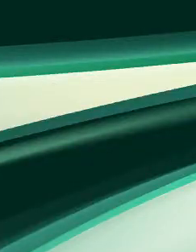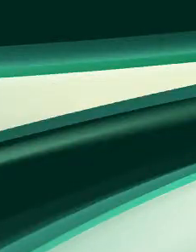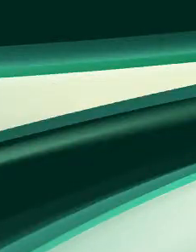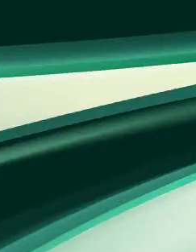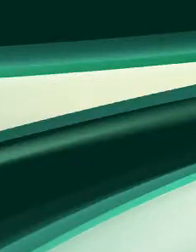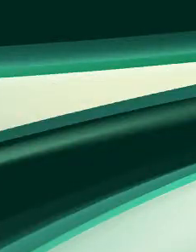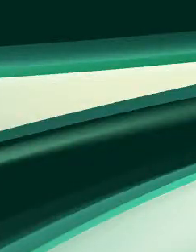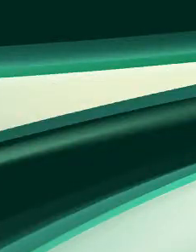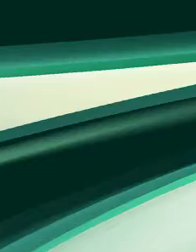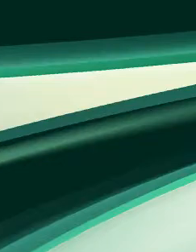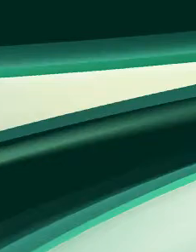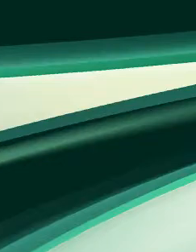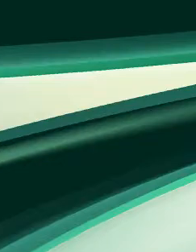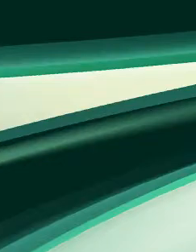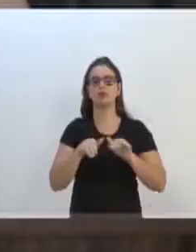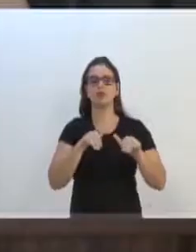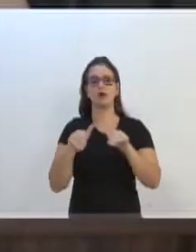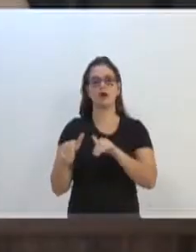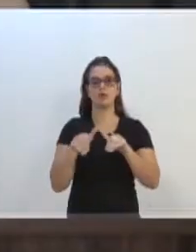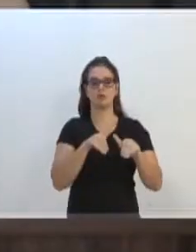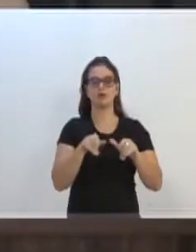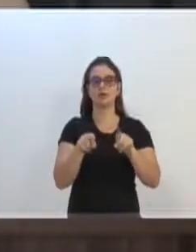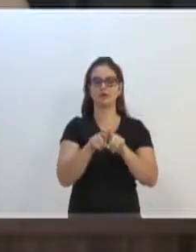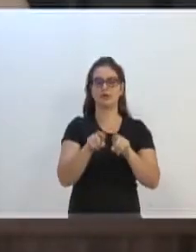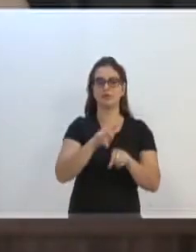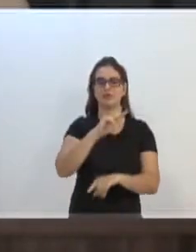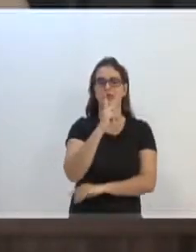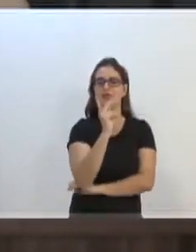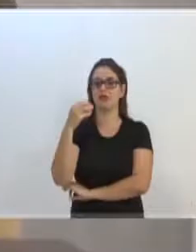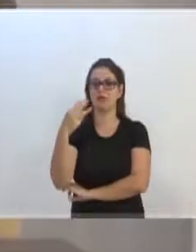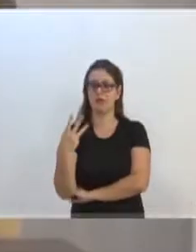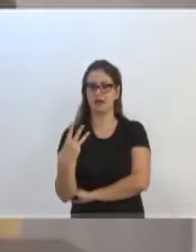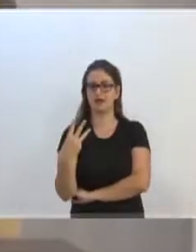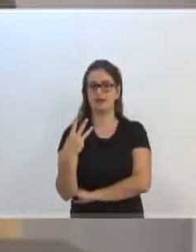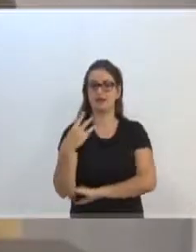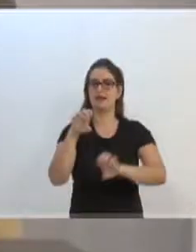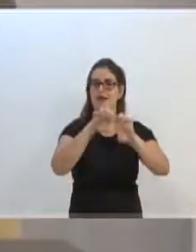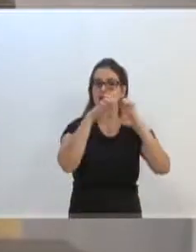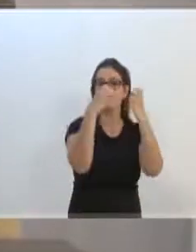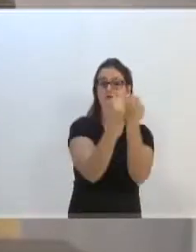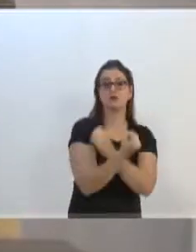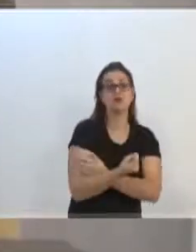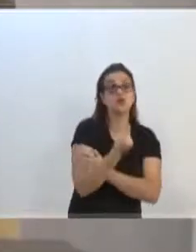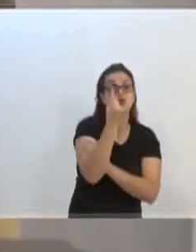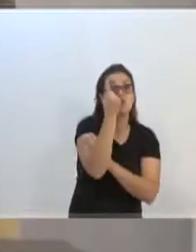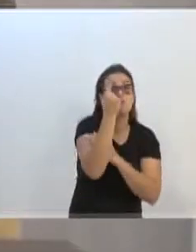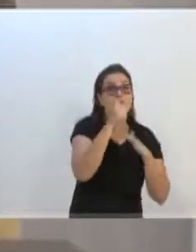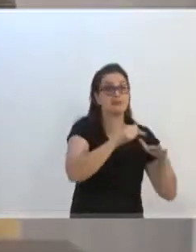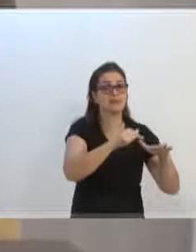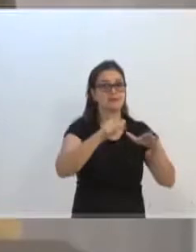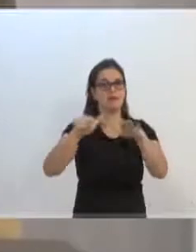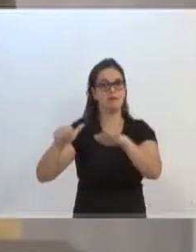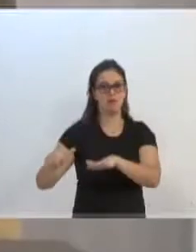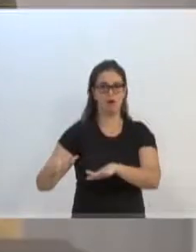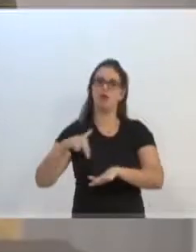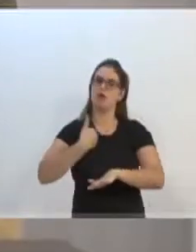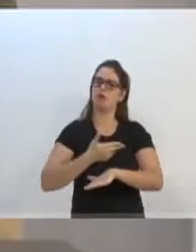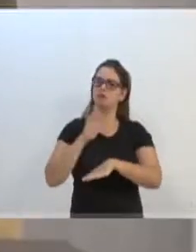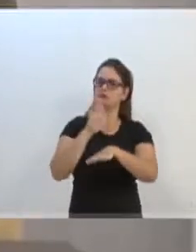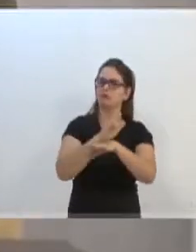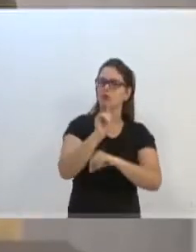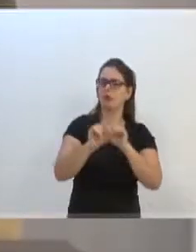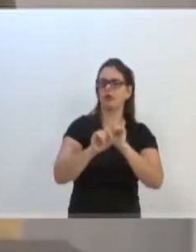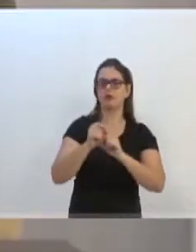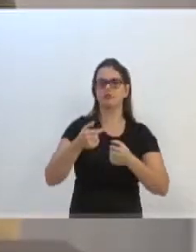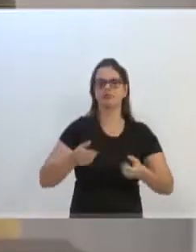sessão ordinária do Legislativo. Logo no início da sessão ordinária da última quinta-feira, o cônsul honorário da Áustria em Blumenau,